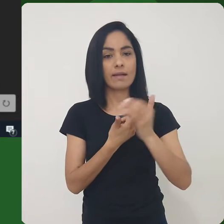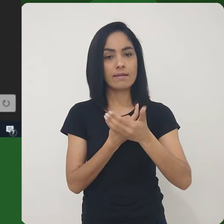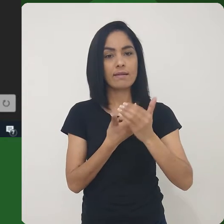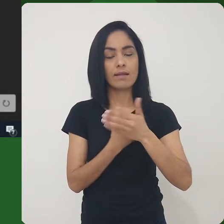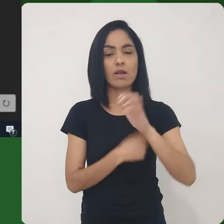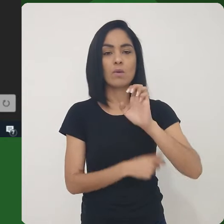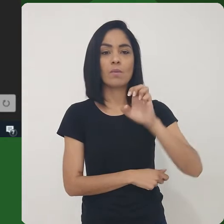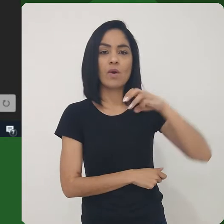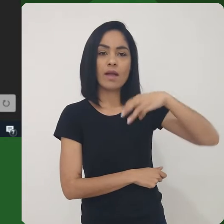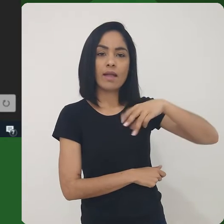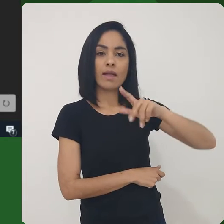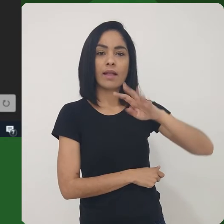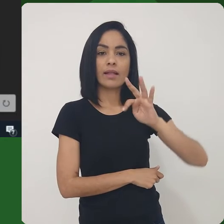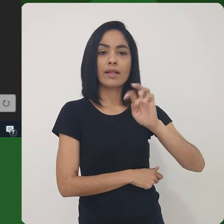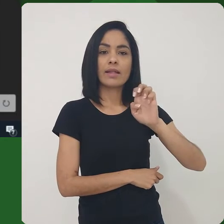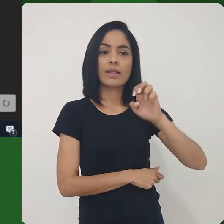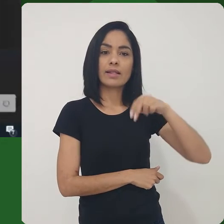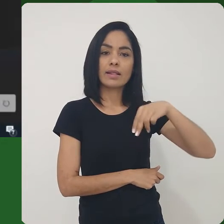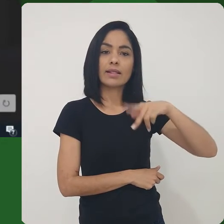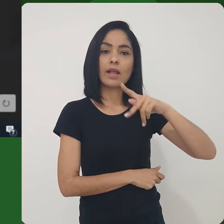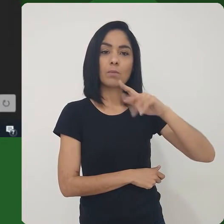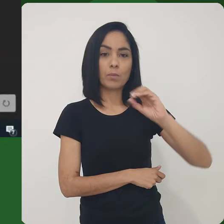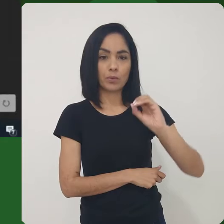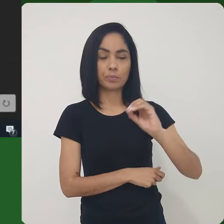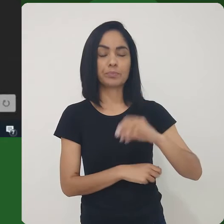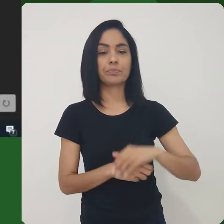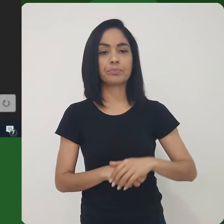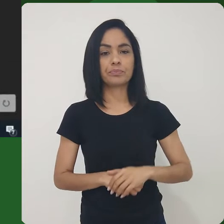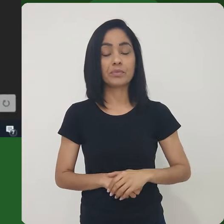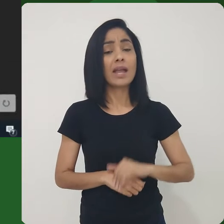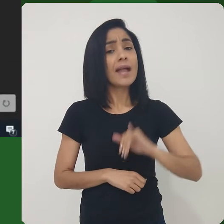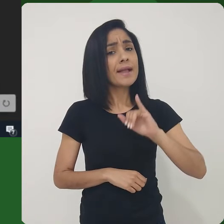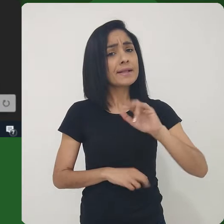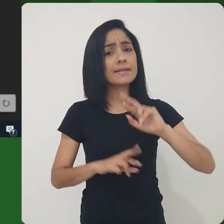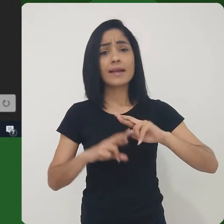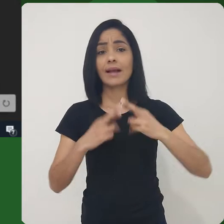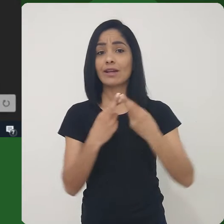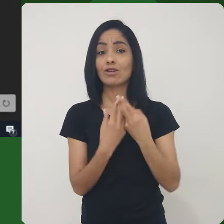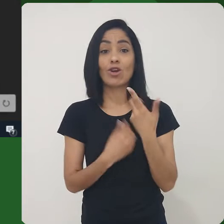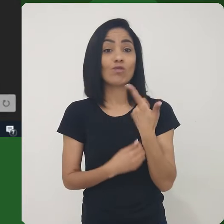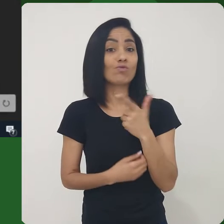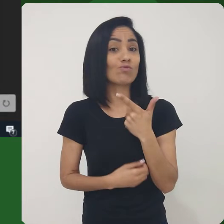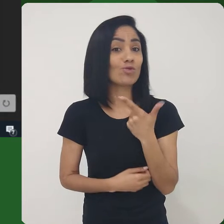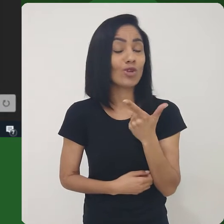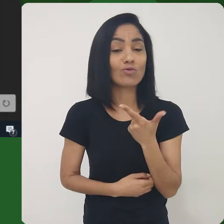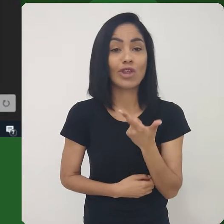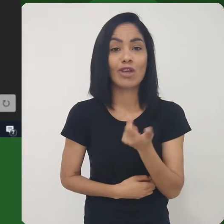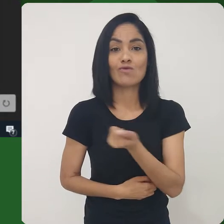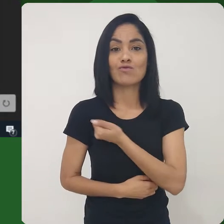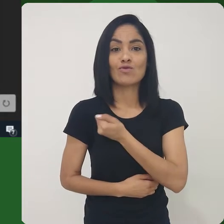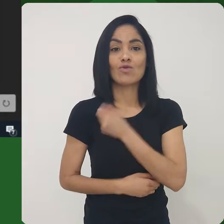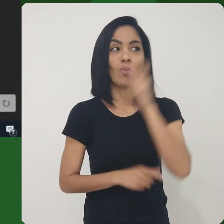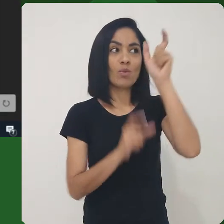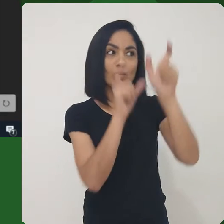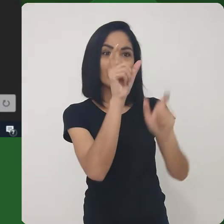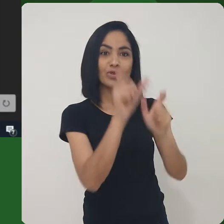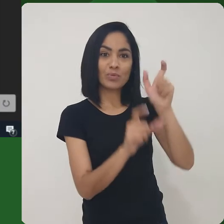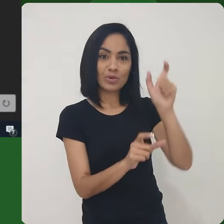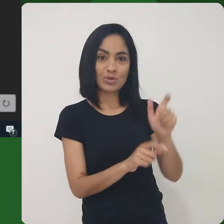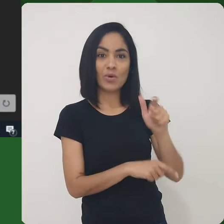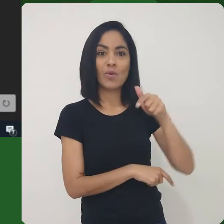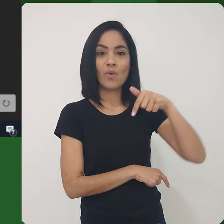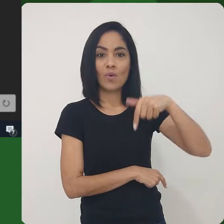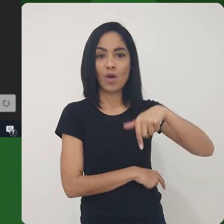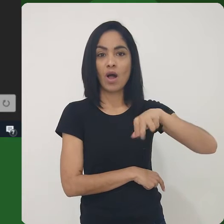usa-se a expressão em tempo. Agora, se a reunião não teve quórum, o que significa quórum?